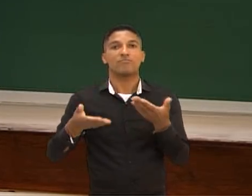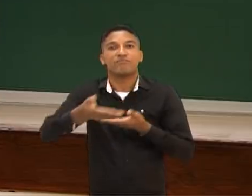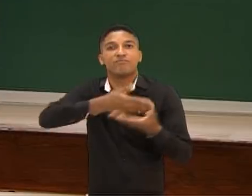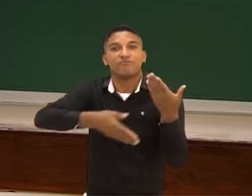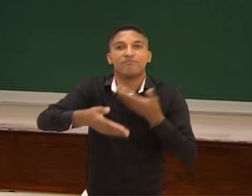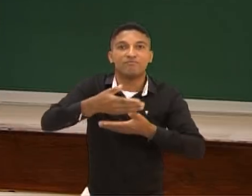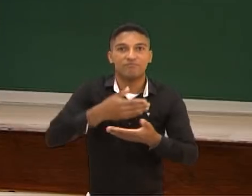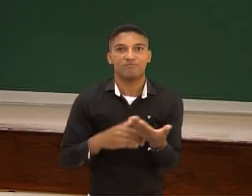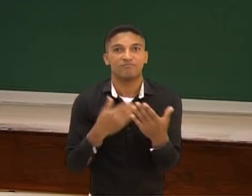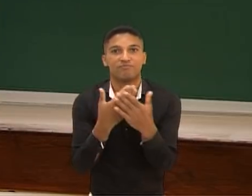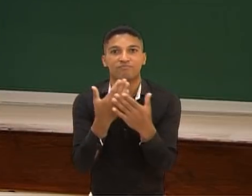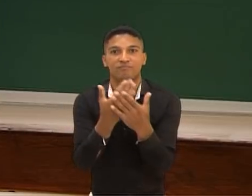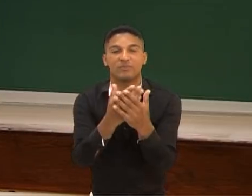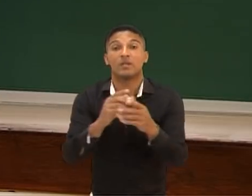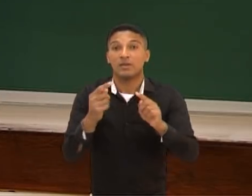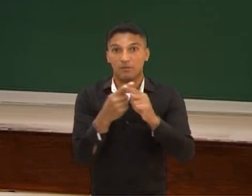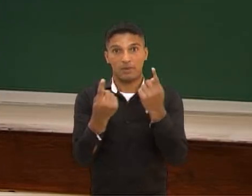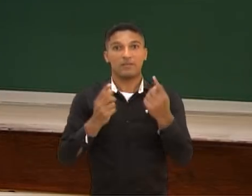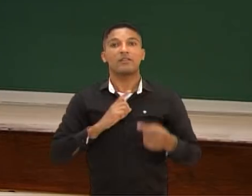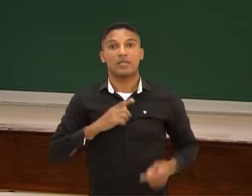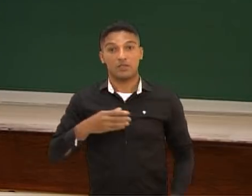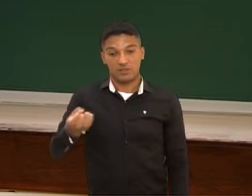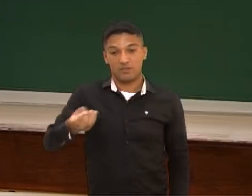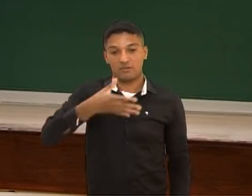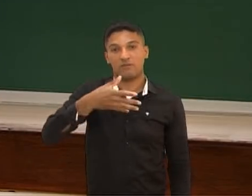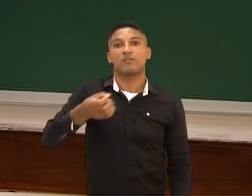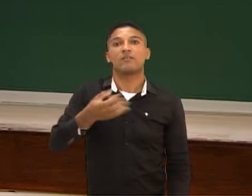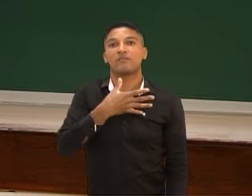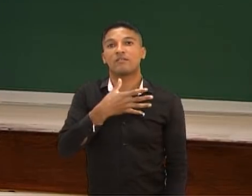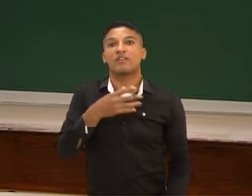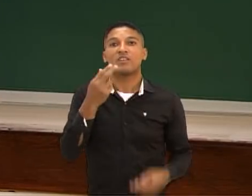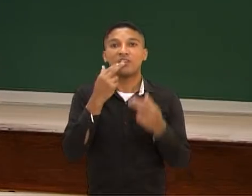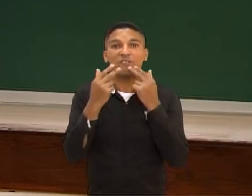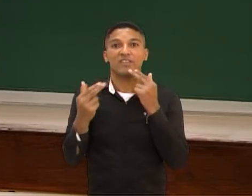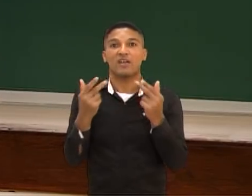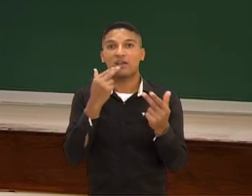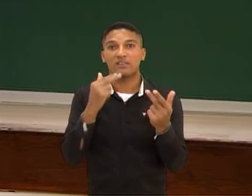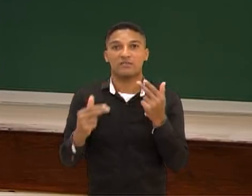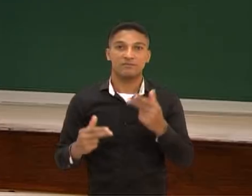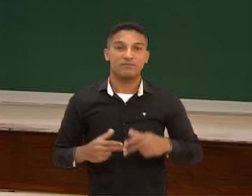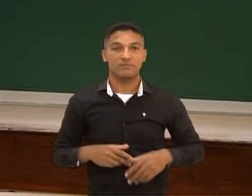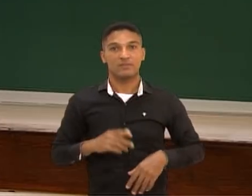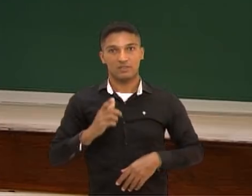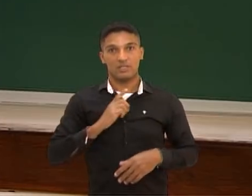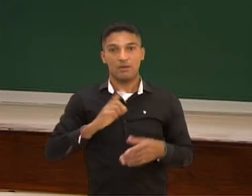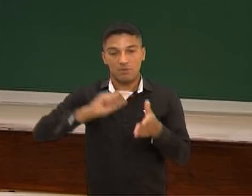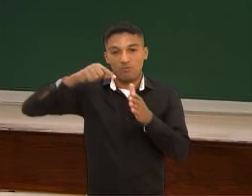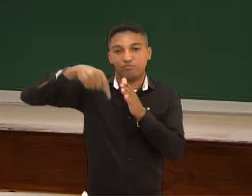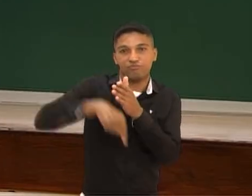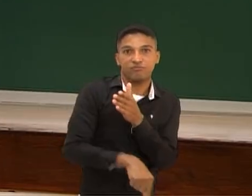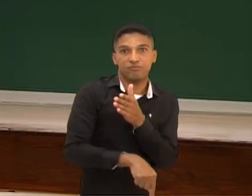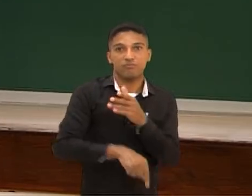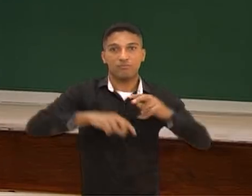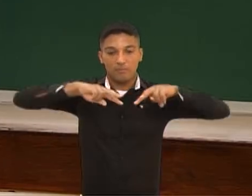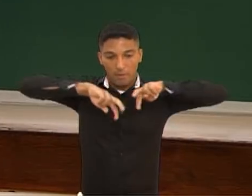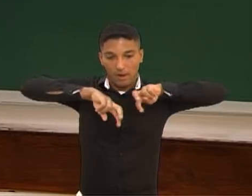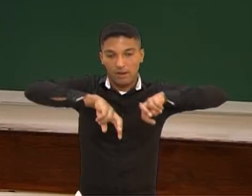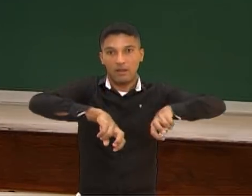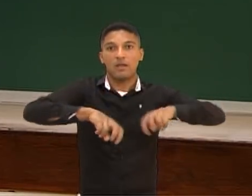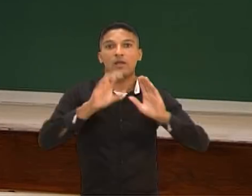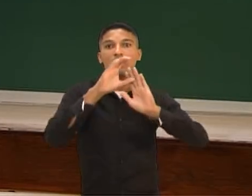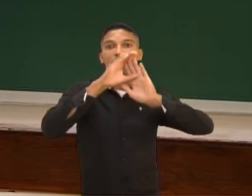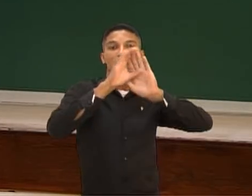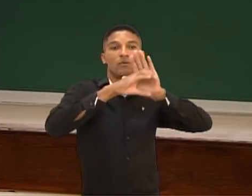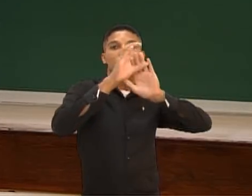Mas a gente sempre traz novidades, sempre vai aprofundar os saberes, os conceitos trabalhados com relação